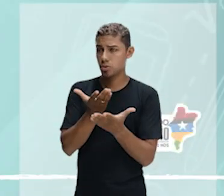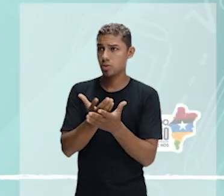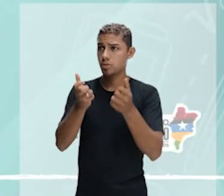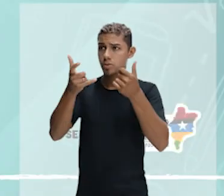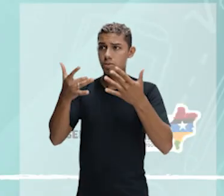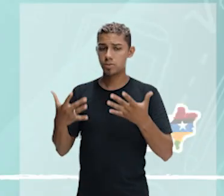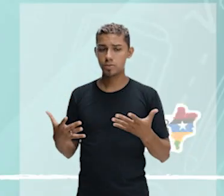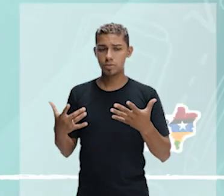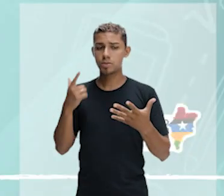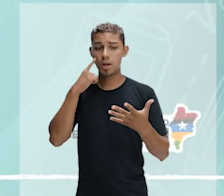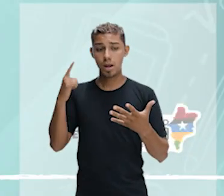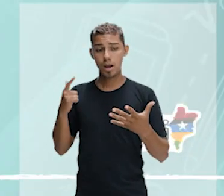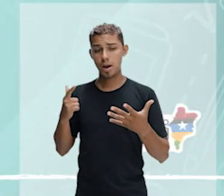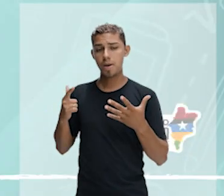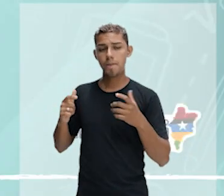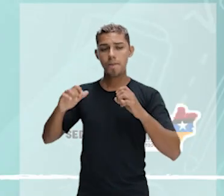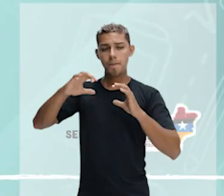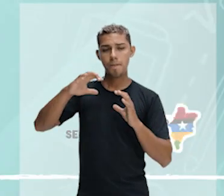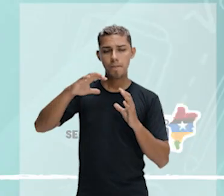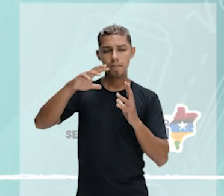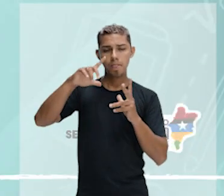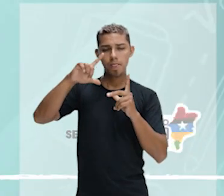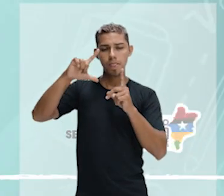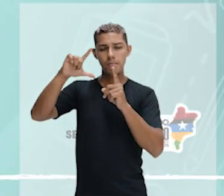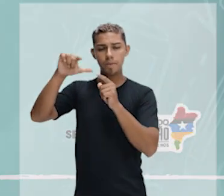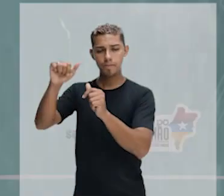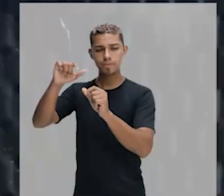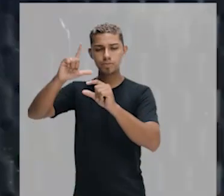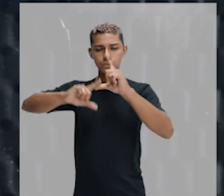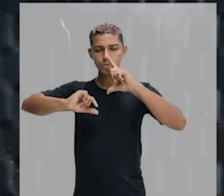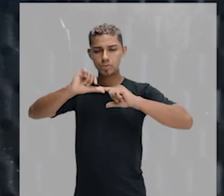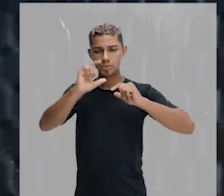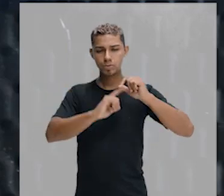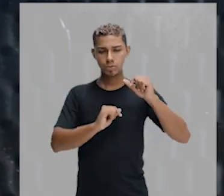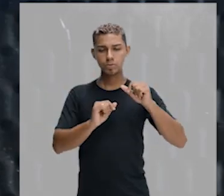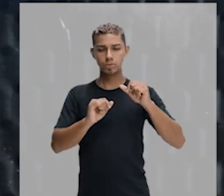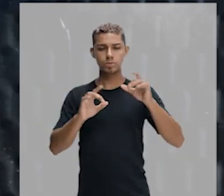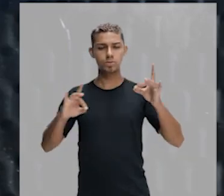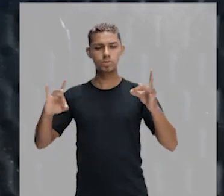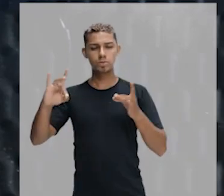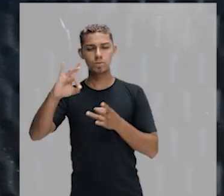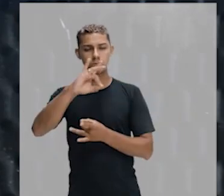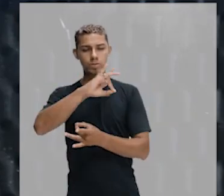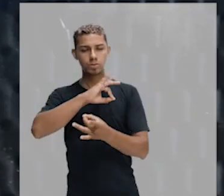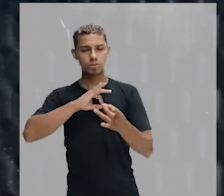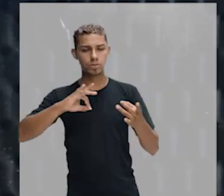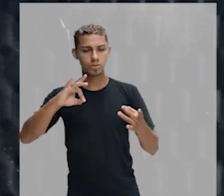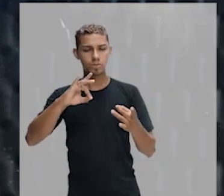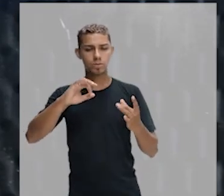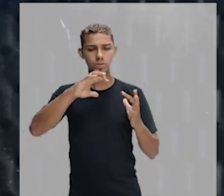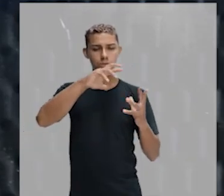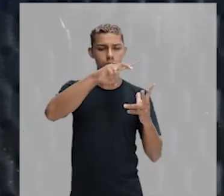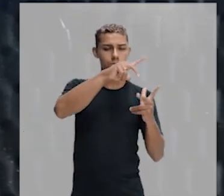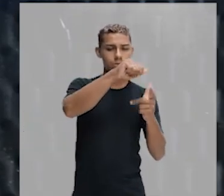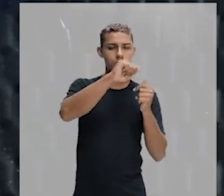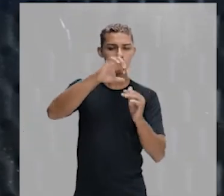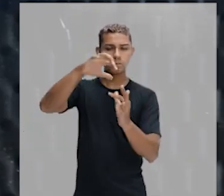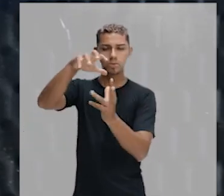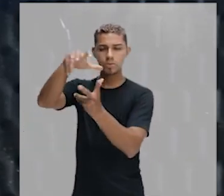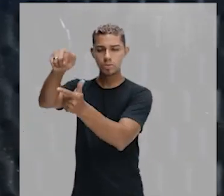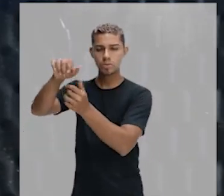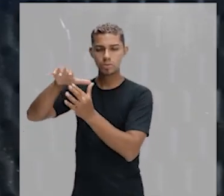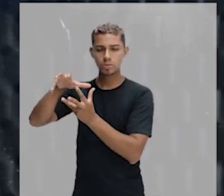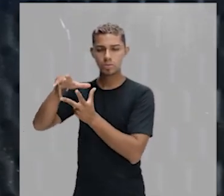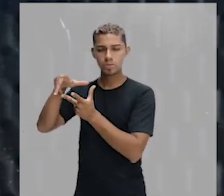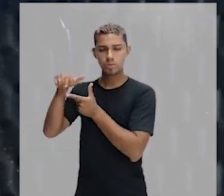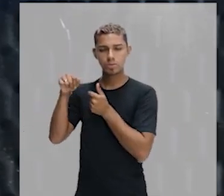dos planetas no céu. Ok? Existem aulas anteriores a essa, né, que vão dar aí uma base para essa aula de hoje. Okay? Se você perdeu